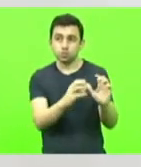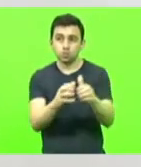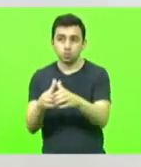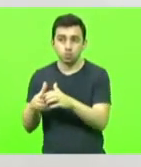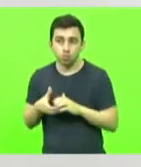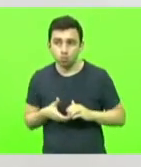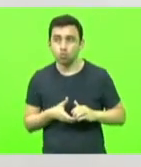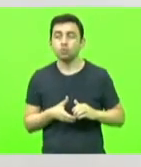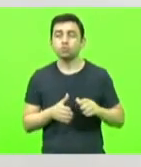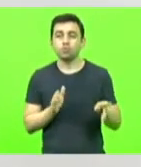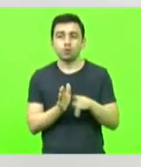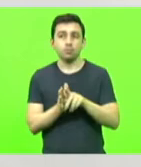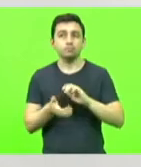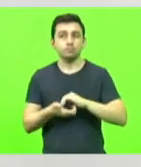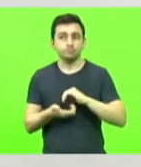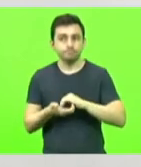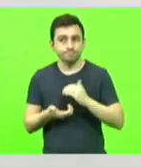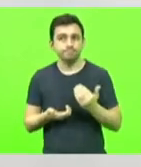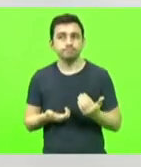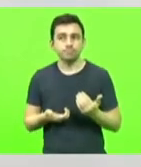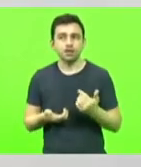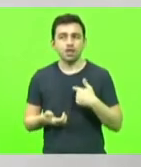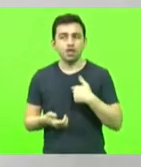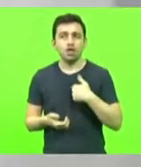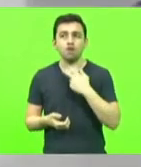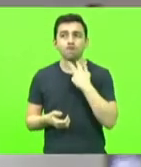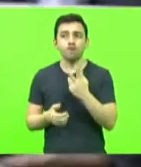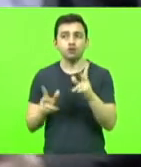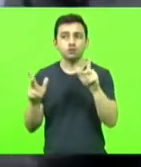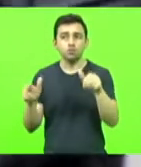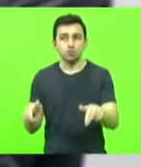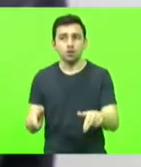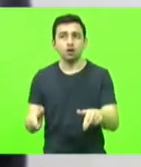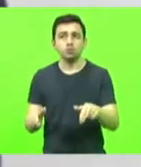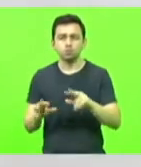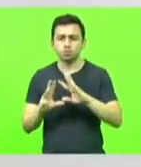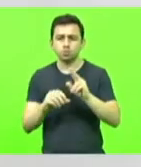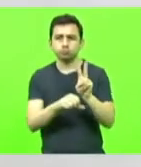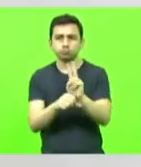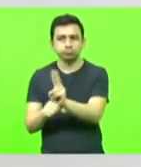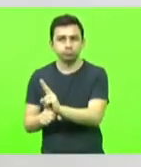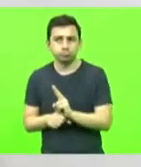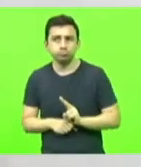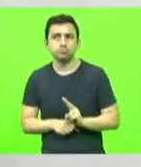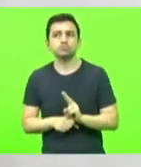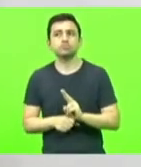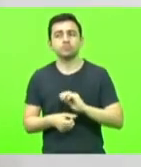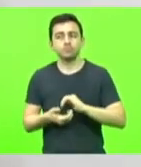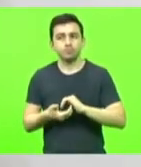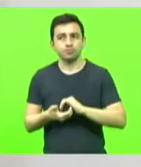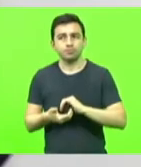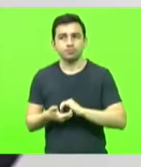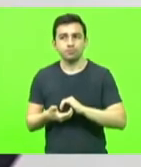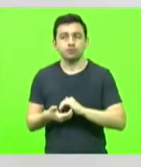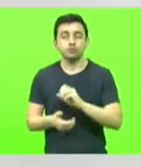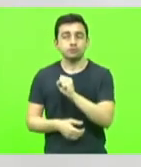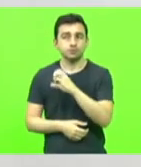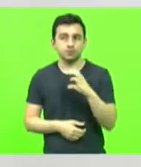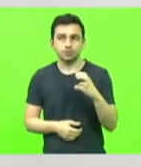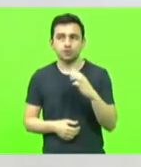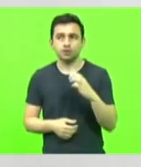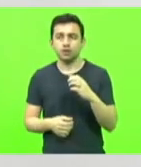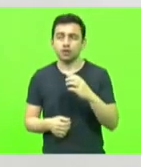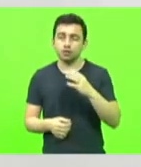civil, eu sou a voz de todos os agentes de defesa civil do Estado de Santa Catarina. Espero que todos tenham acompanhado